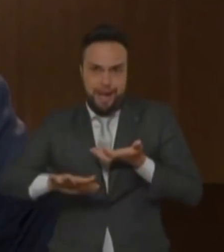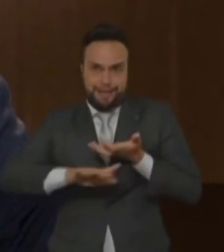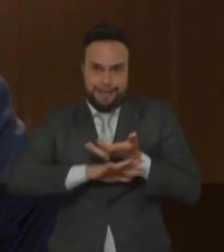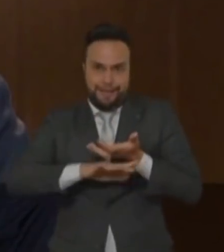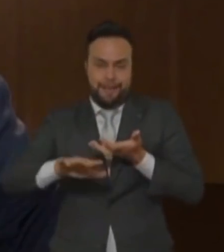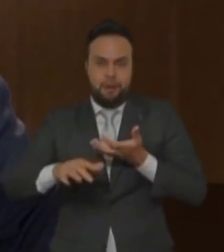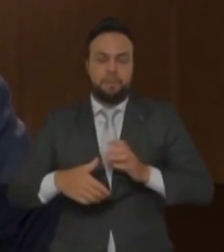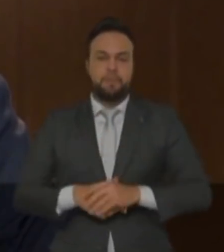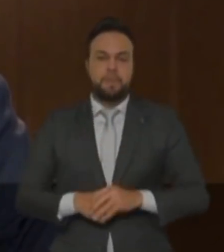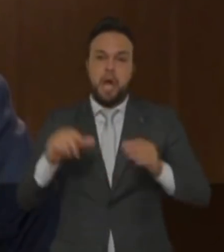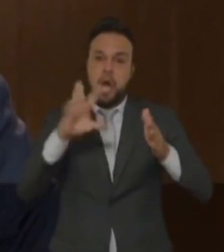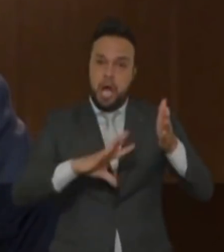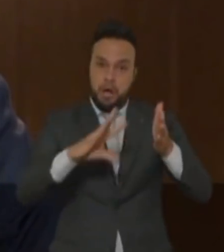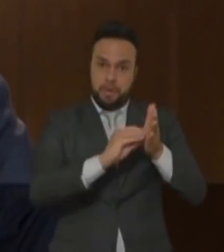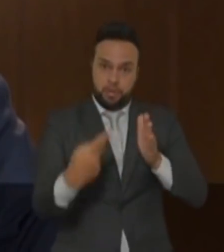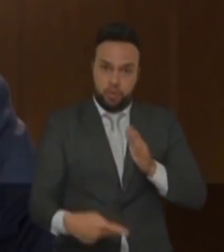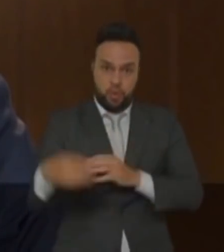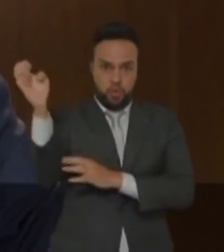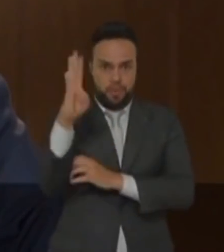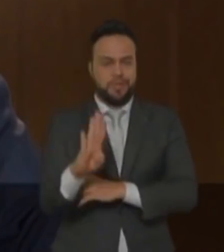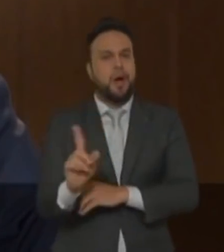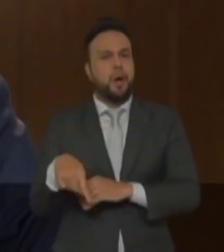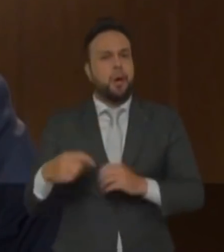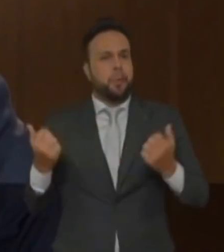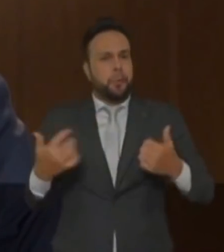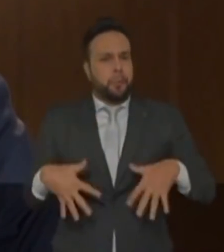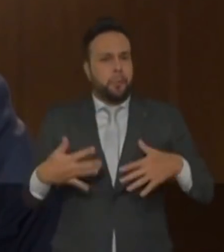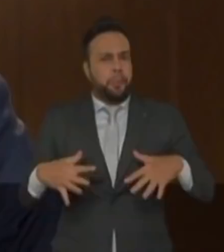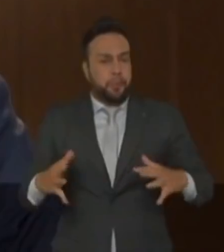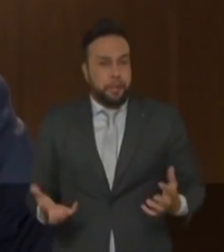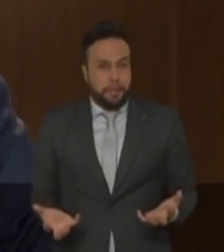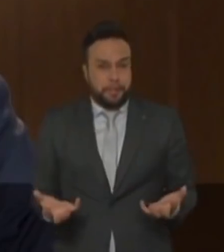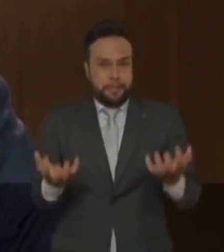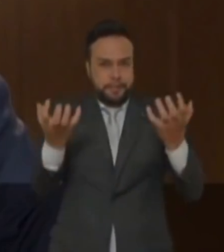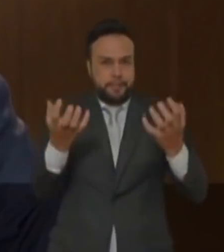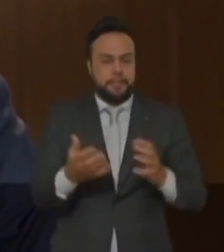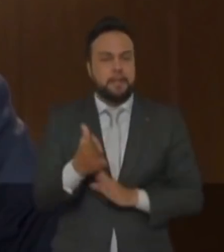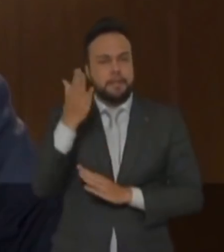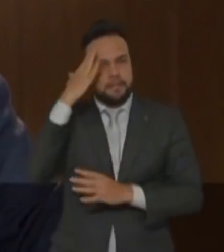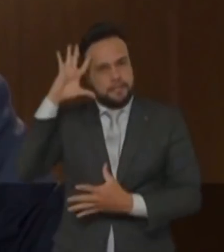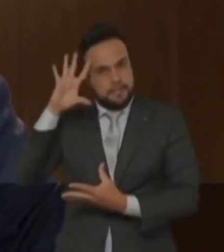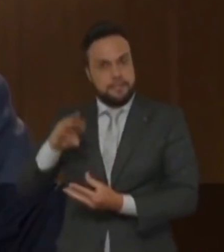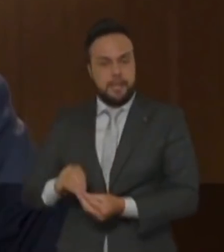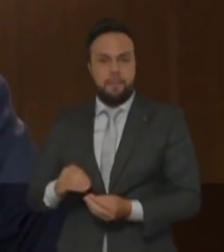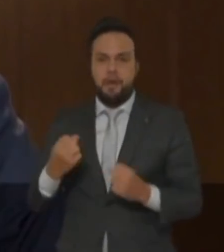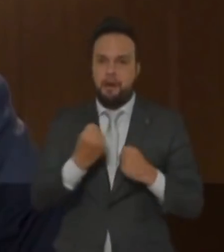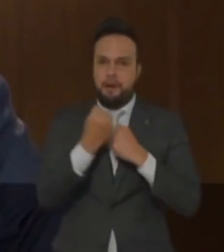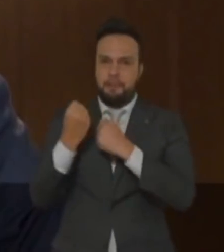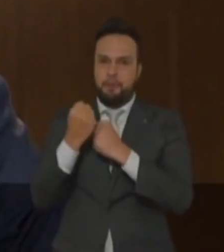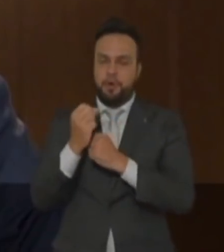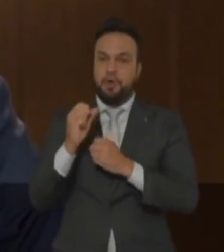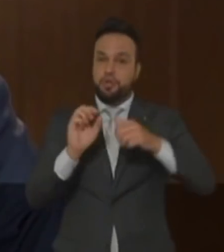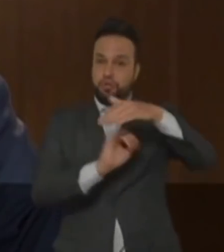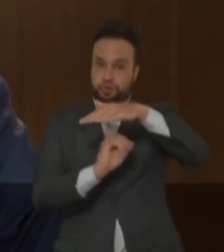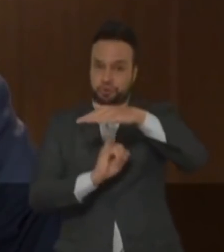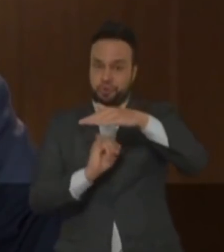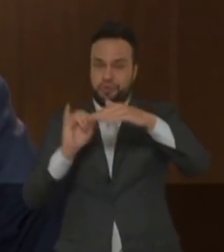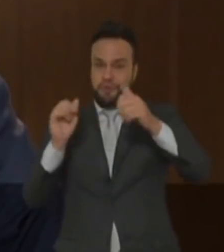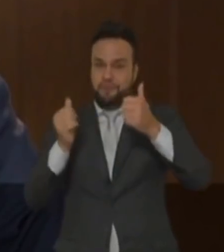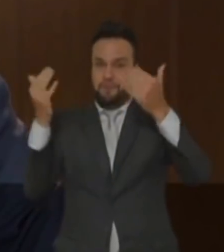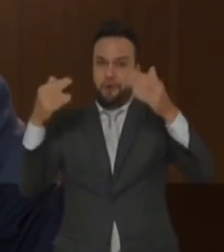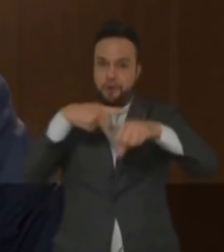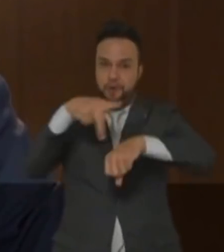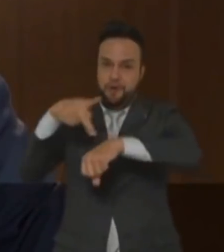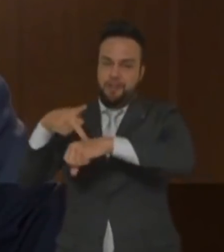Amazônia eo Pantanal Amazônia brasileira é sabidamente Rick cima e isso explica o apoio de instituições